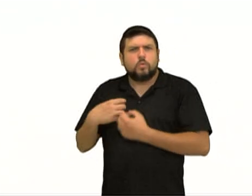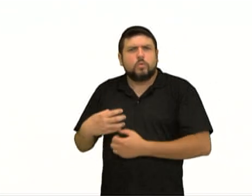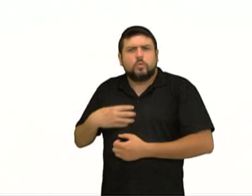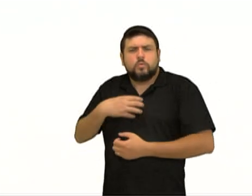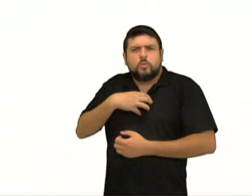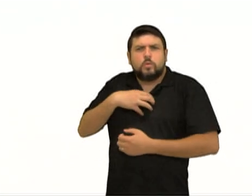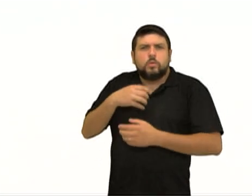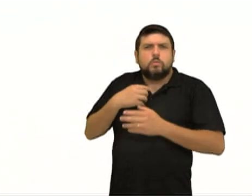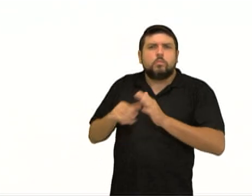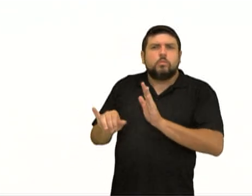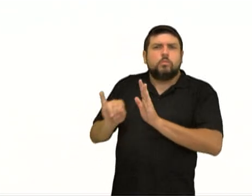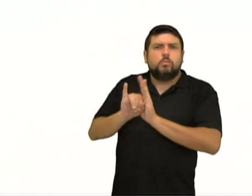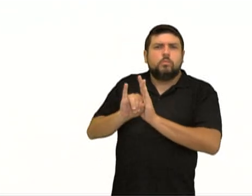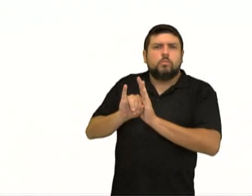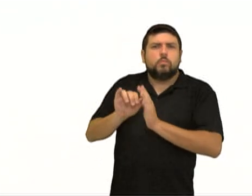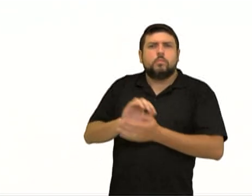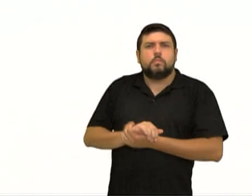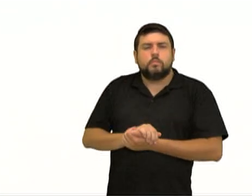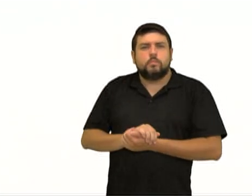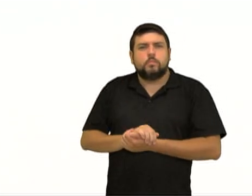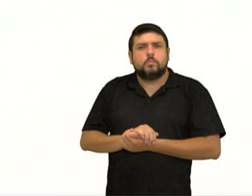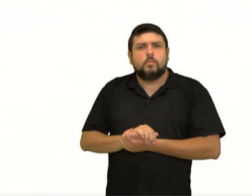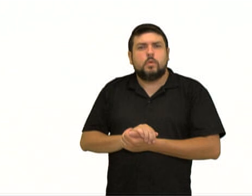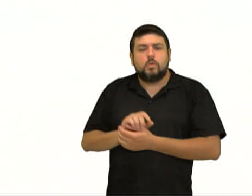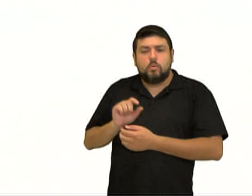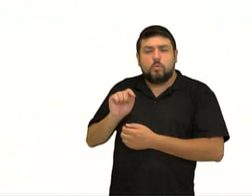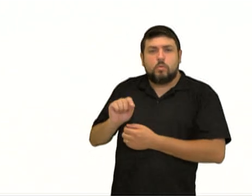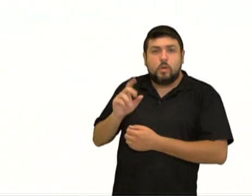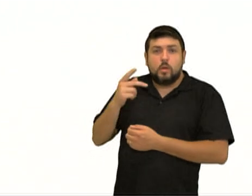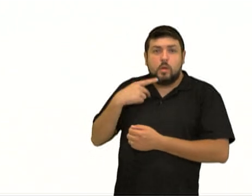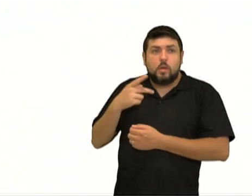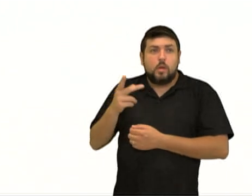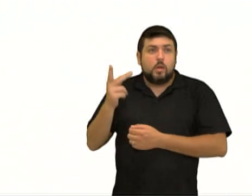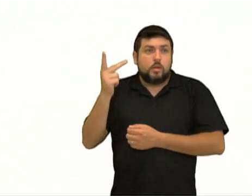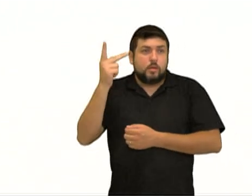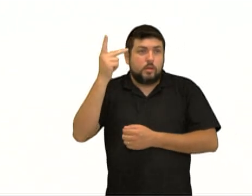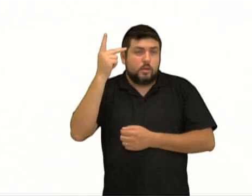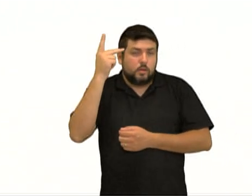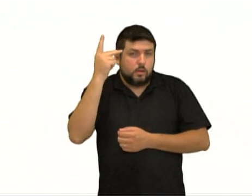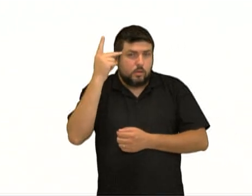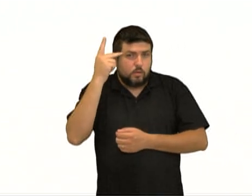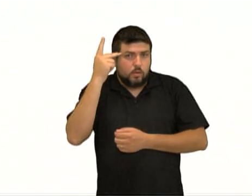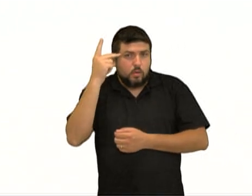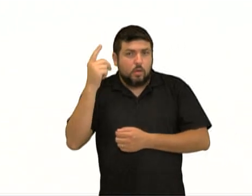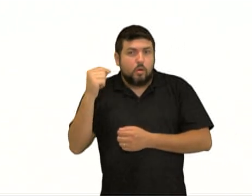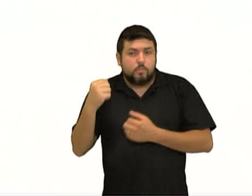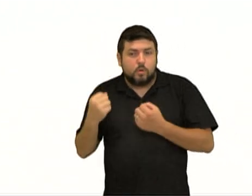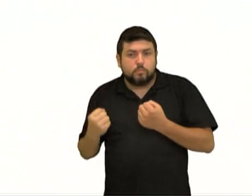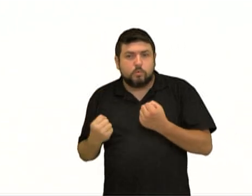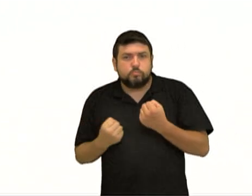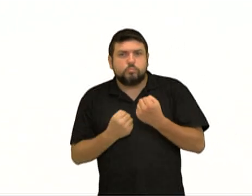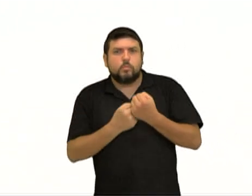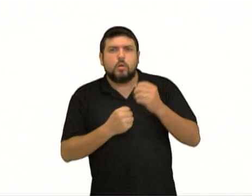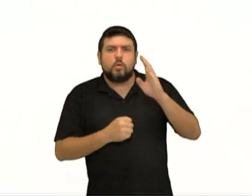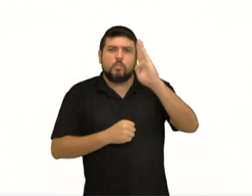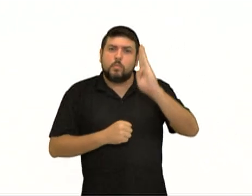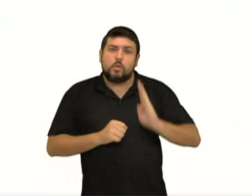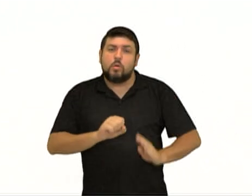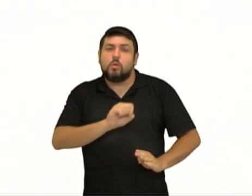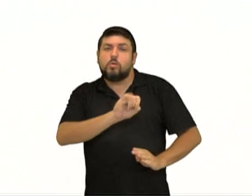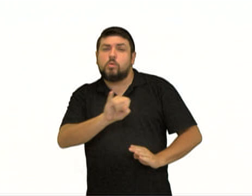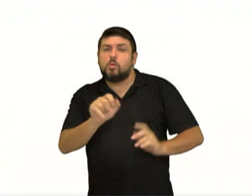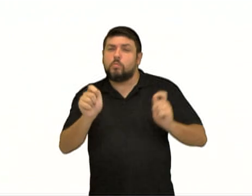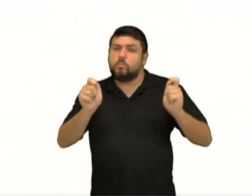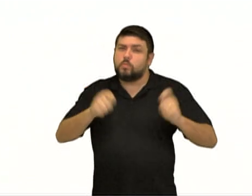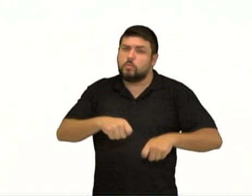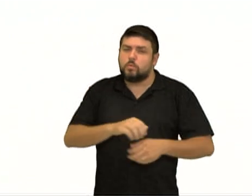de identidade. Por São Paulo com o Brasil, se for possível. Por